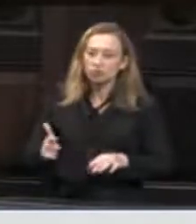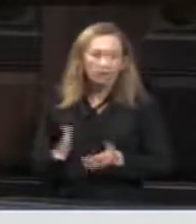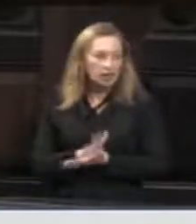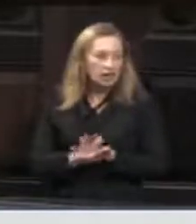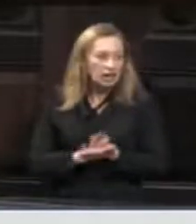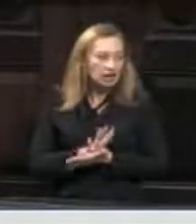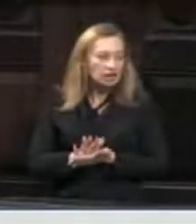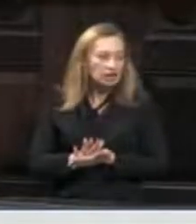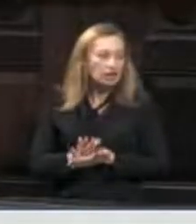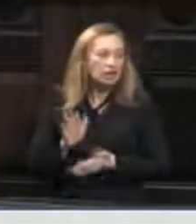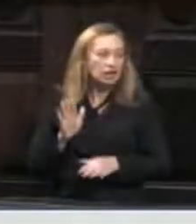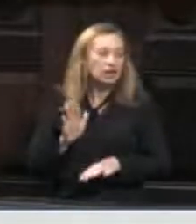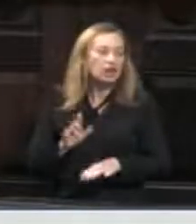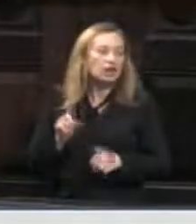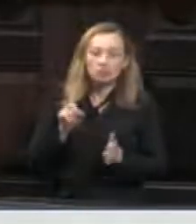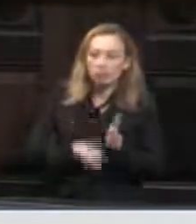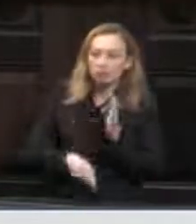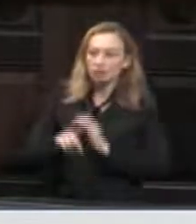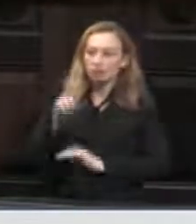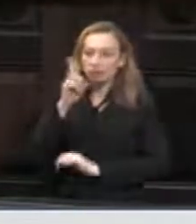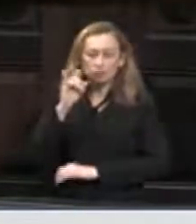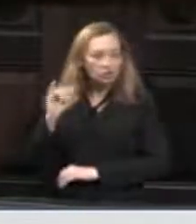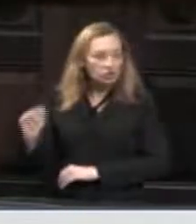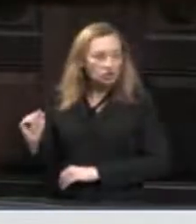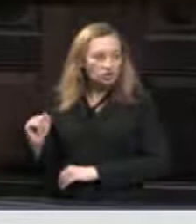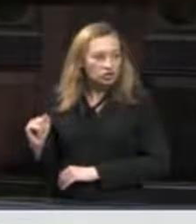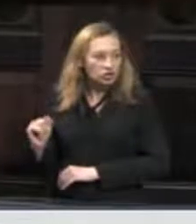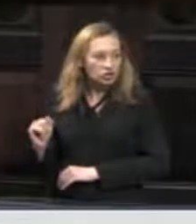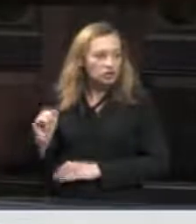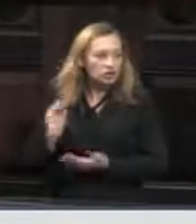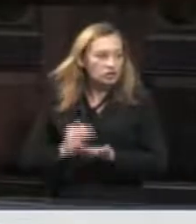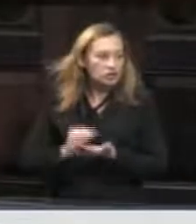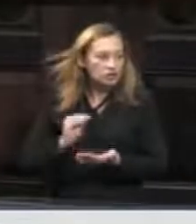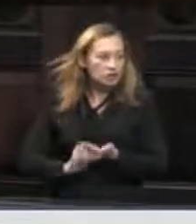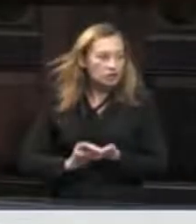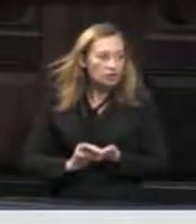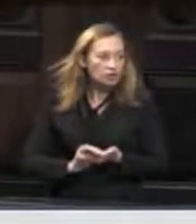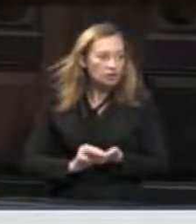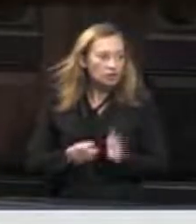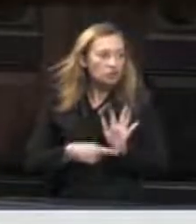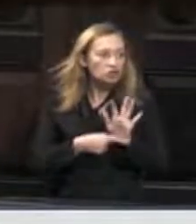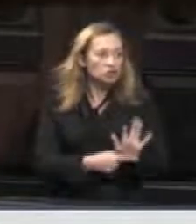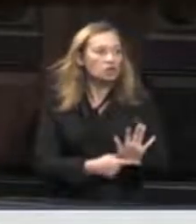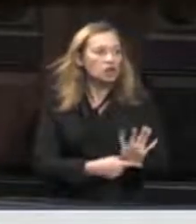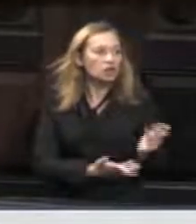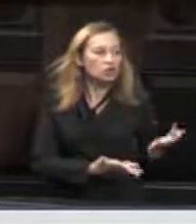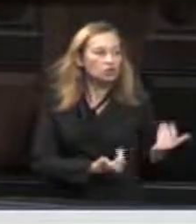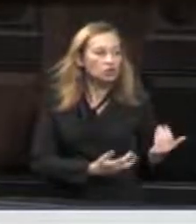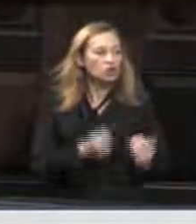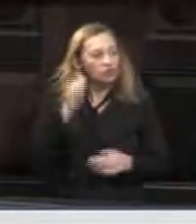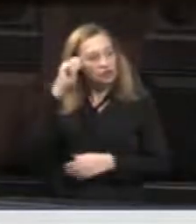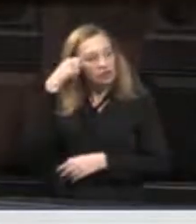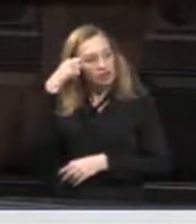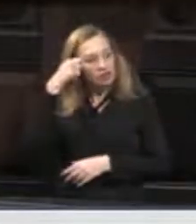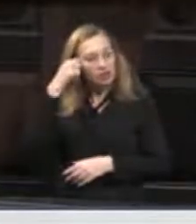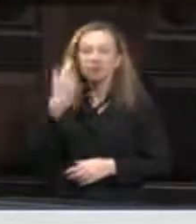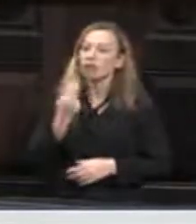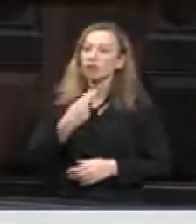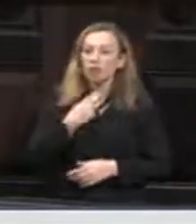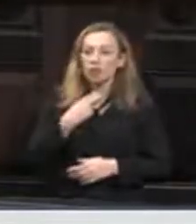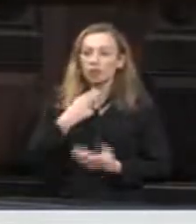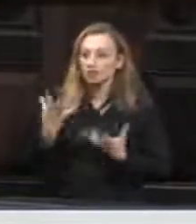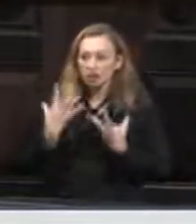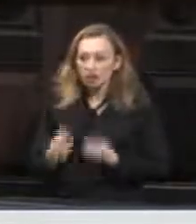da população do Estado do Rio de Janeiro. A gente não pode naturalizar o fechamento de um espaço tão fundamental